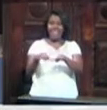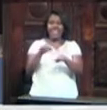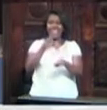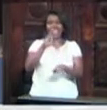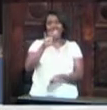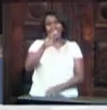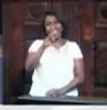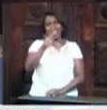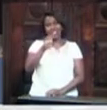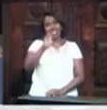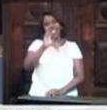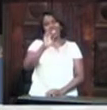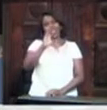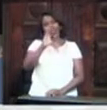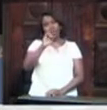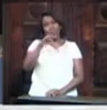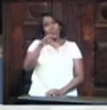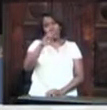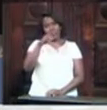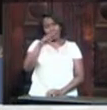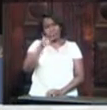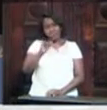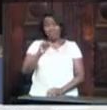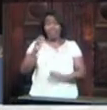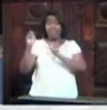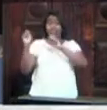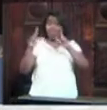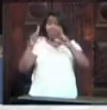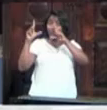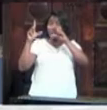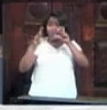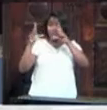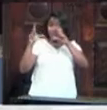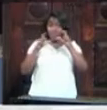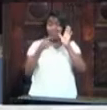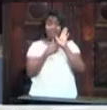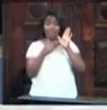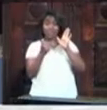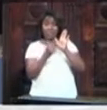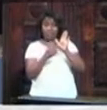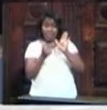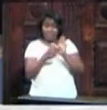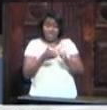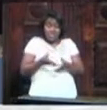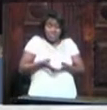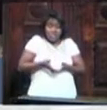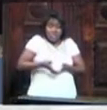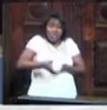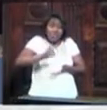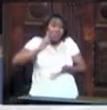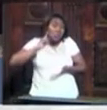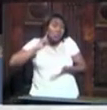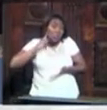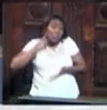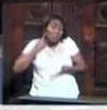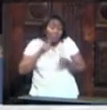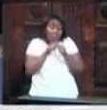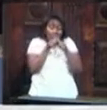Economia. Estão aqui as fotografias do esgoto, senhor presidente, sendo jogado in